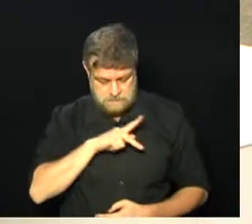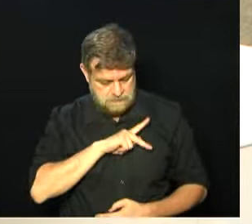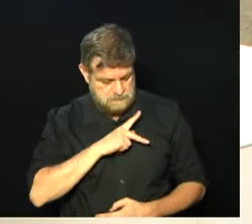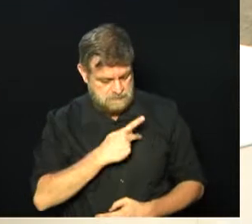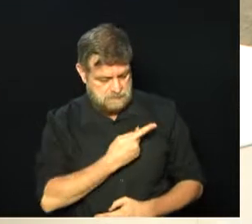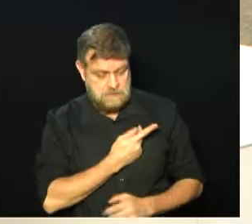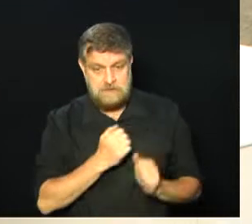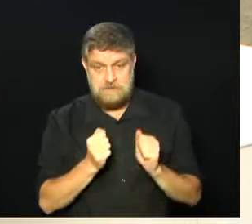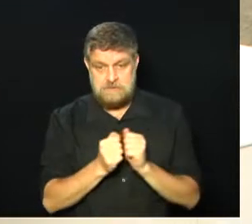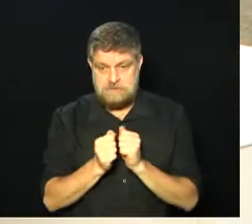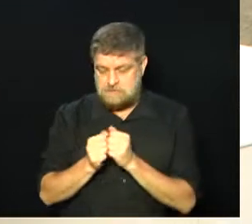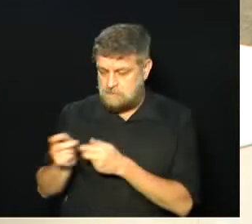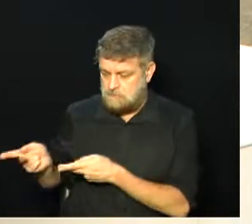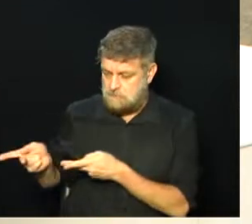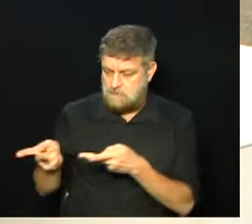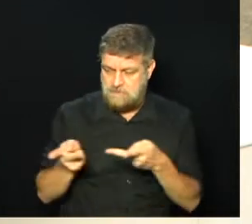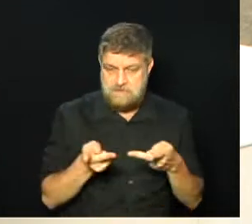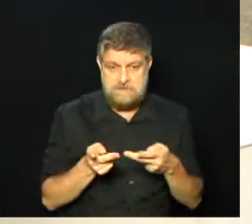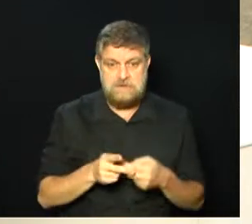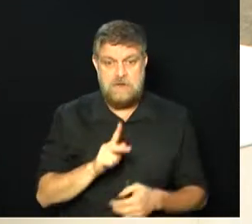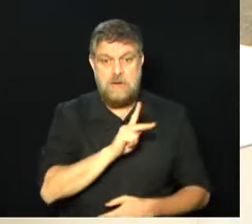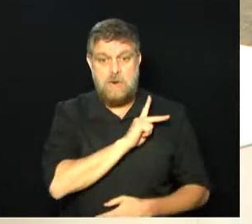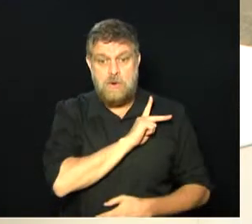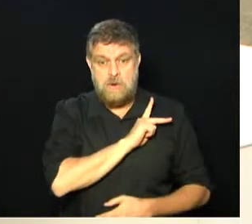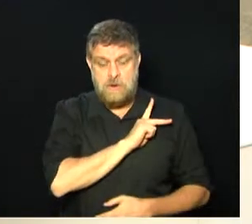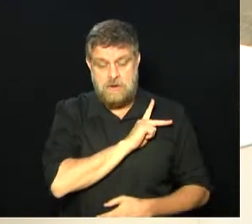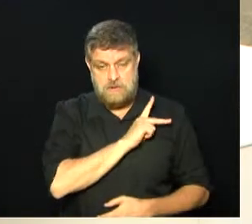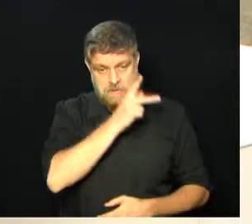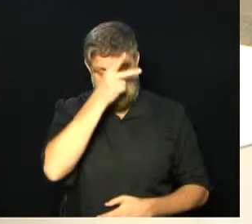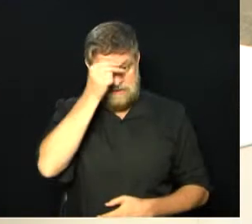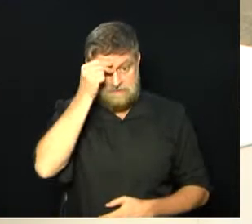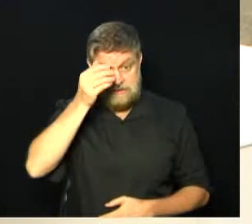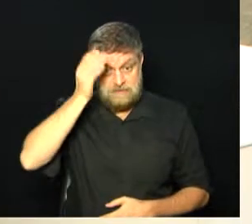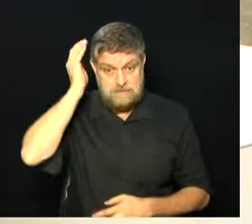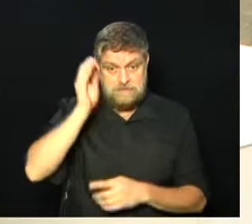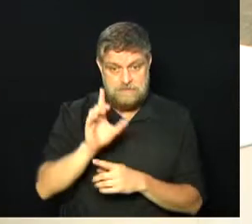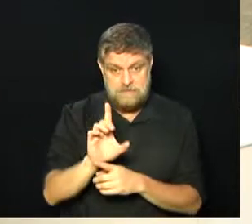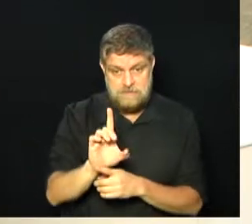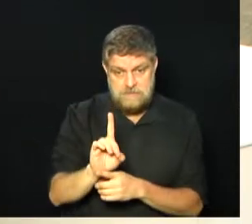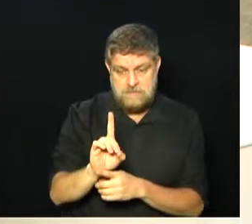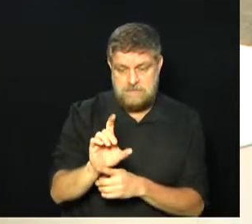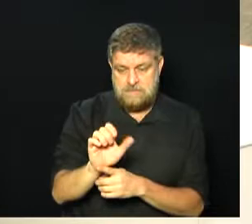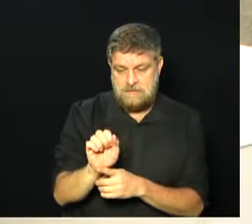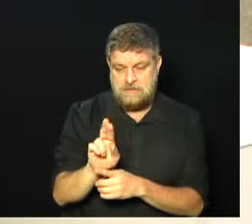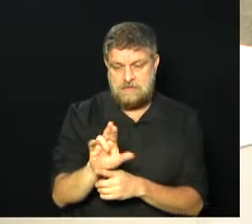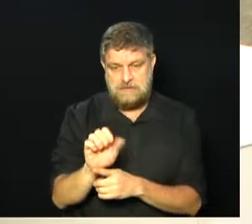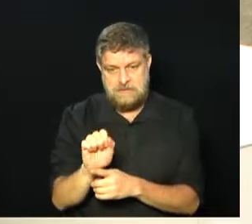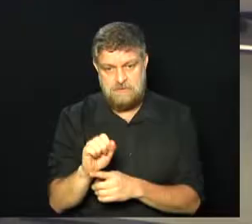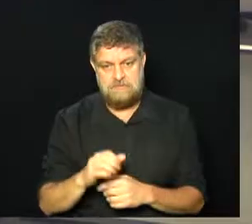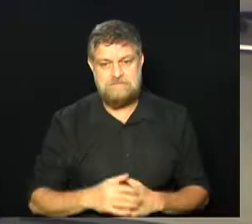com convidados, entre eles o prefeito de Campinas, Dário Saad. Vamos acompanhar.